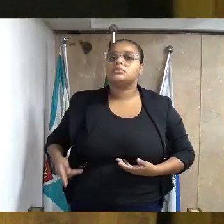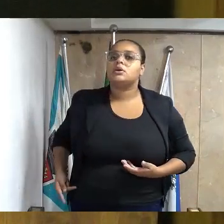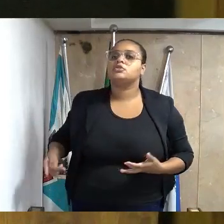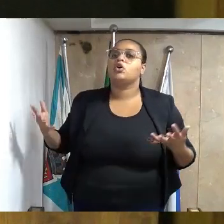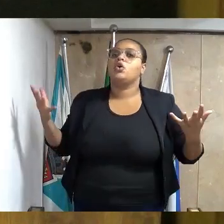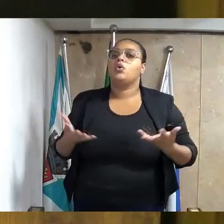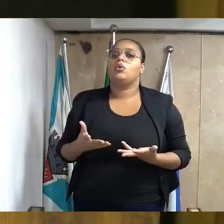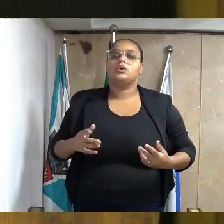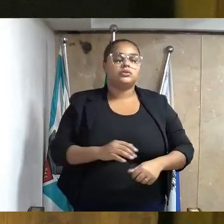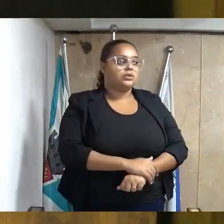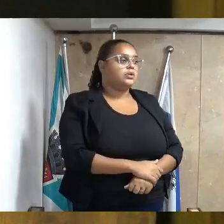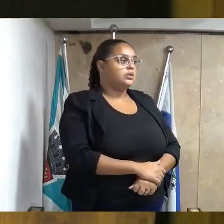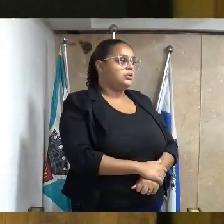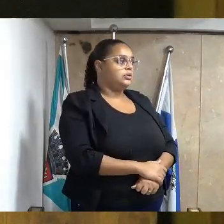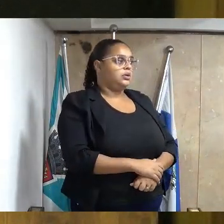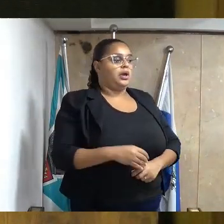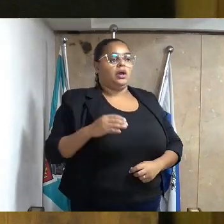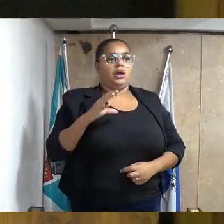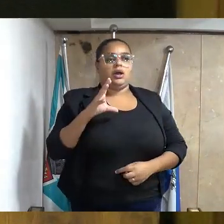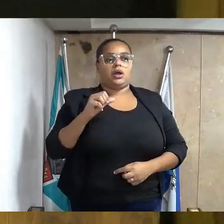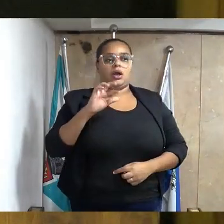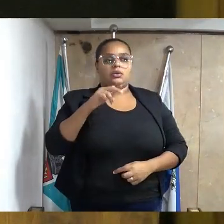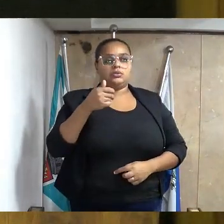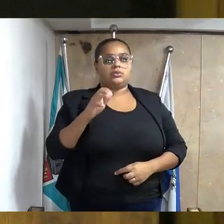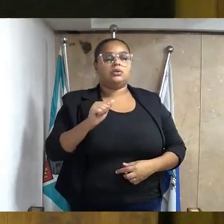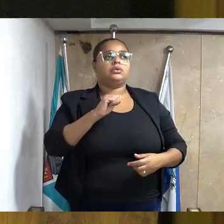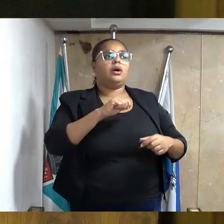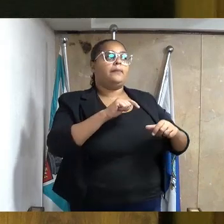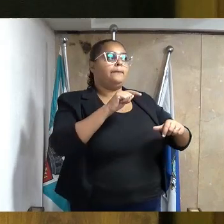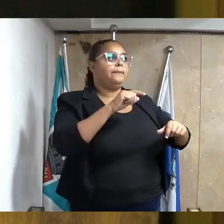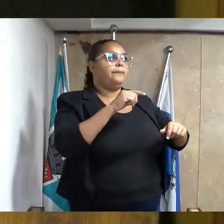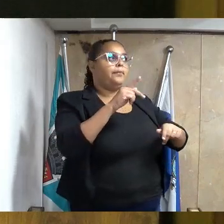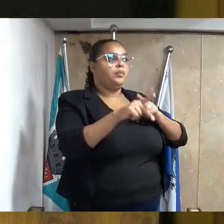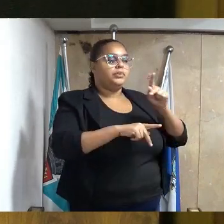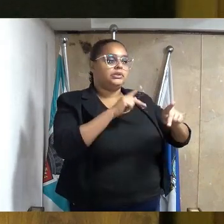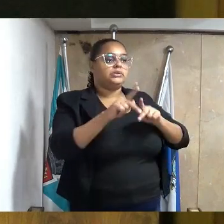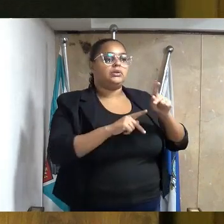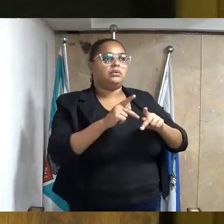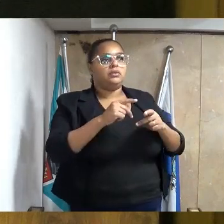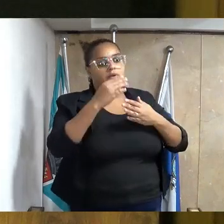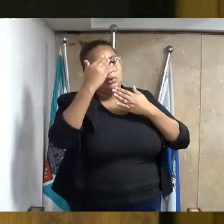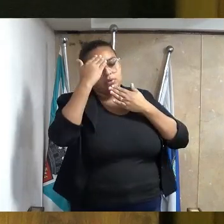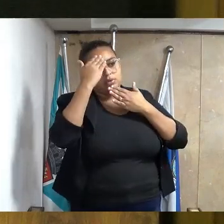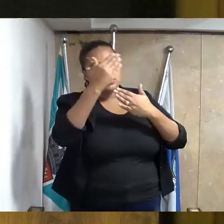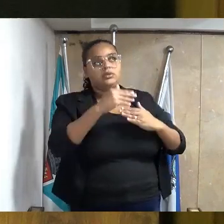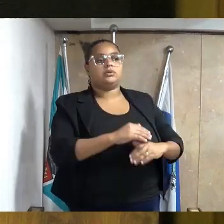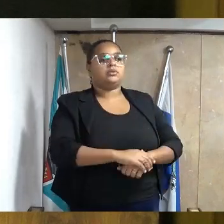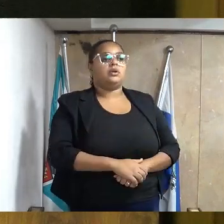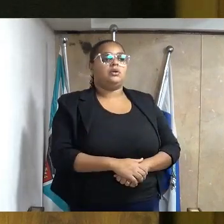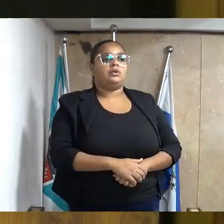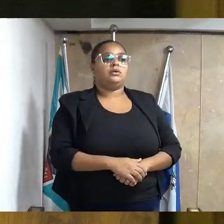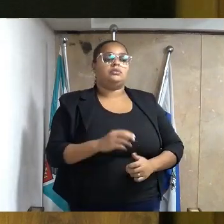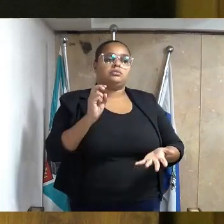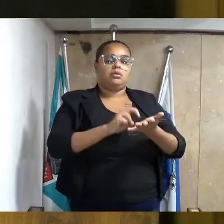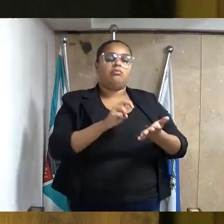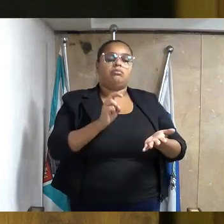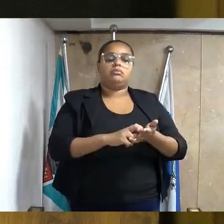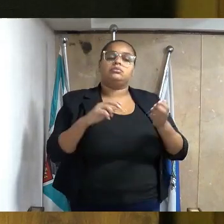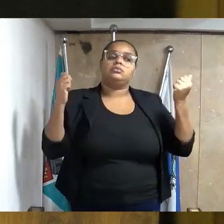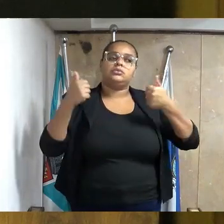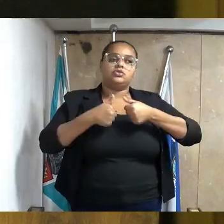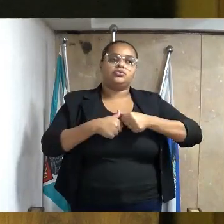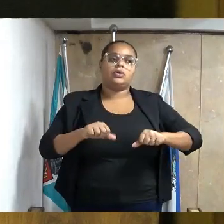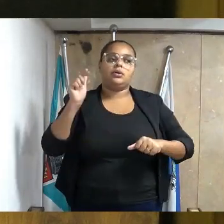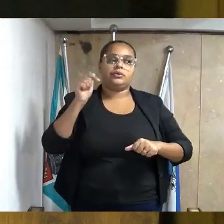defendendo a causa da população, e agradecer essa manhã poder estar